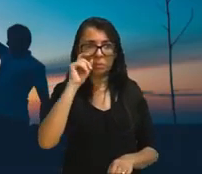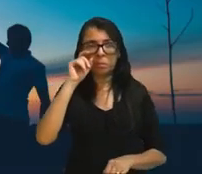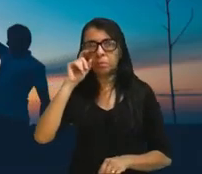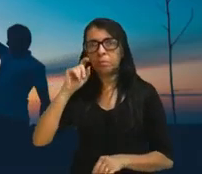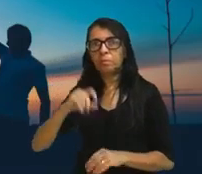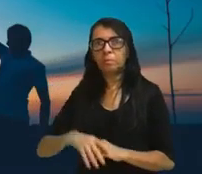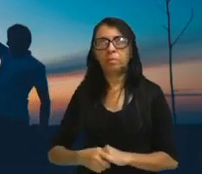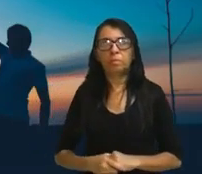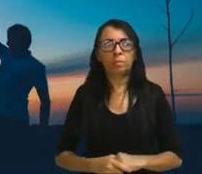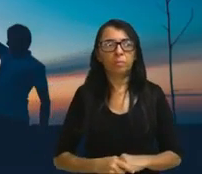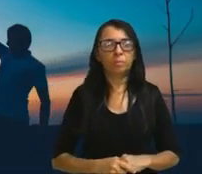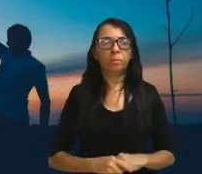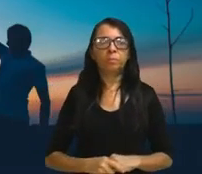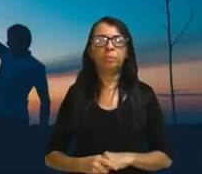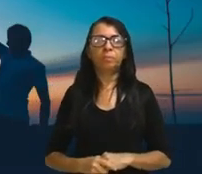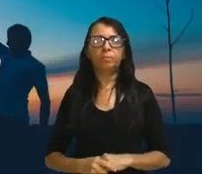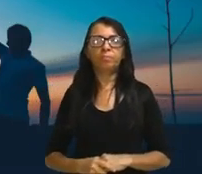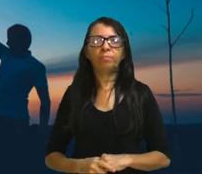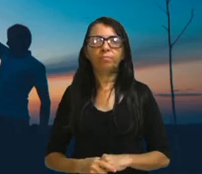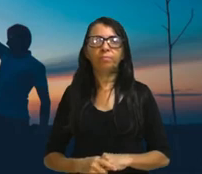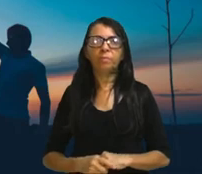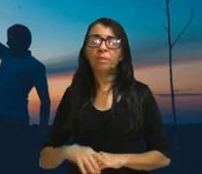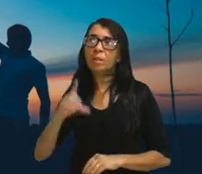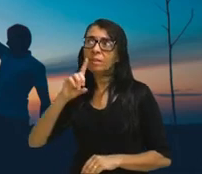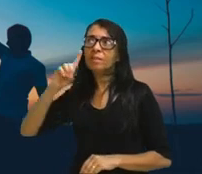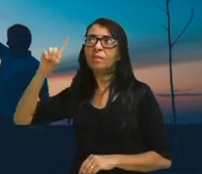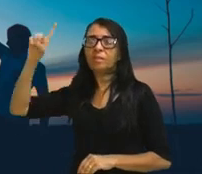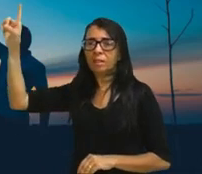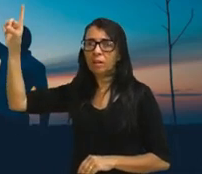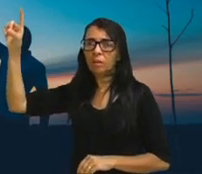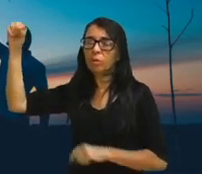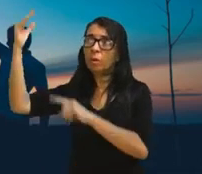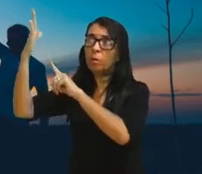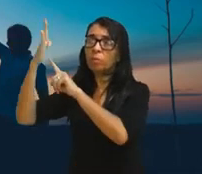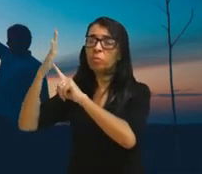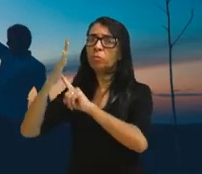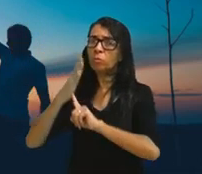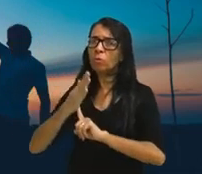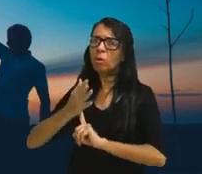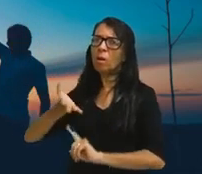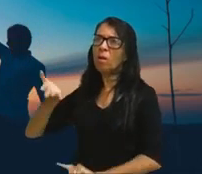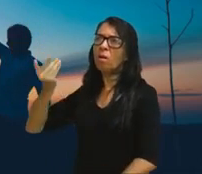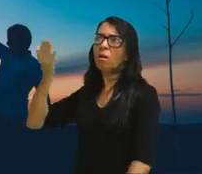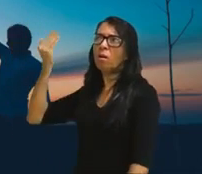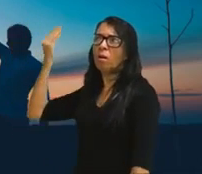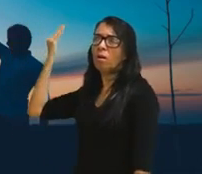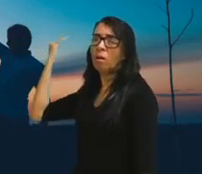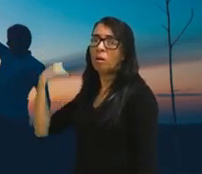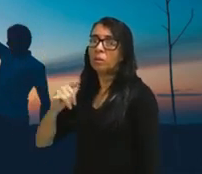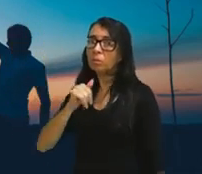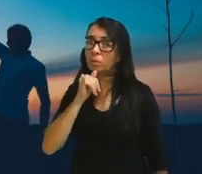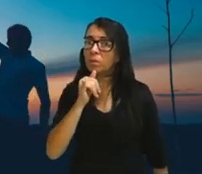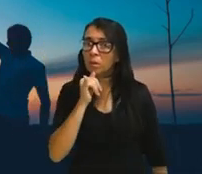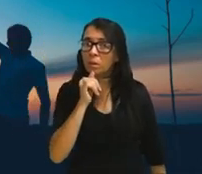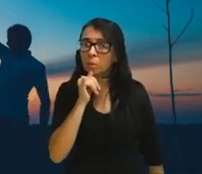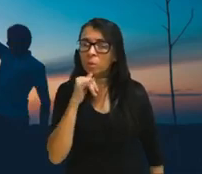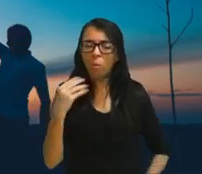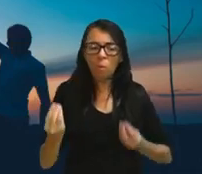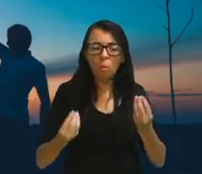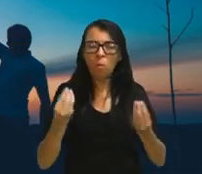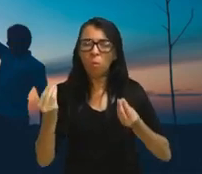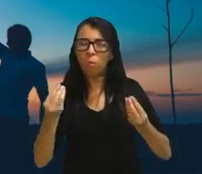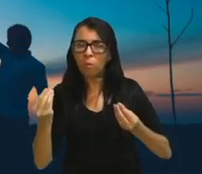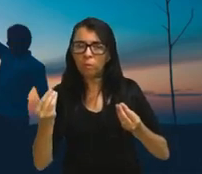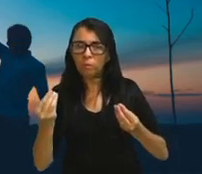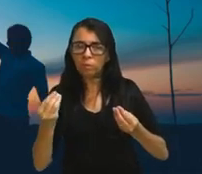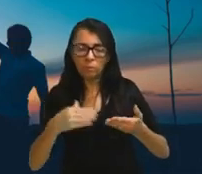essa rocha? Você tem edificado o seu lar sobre essa pedra? Quem é o construtor